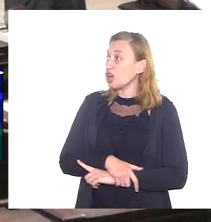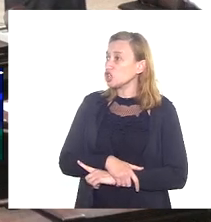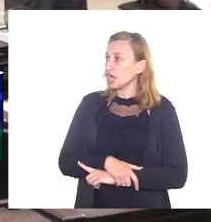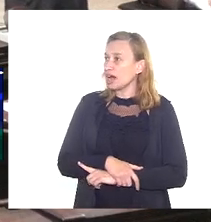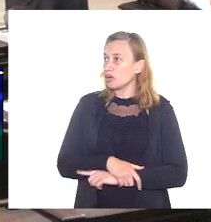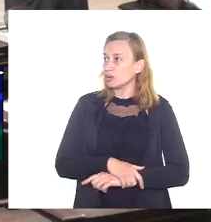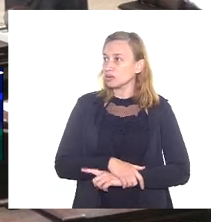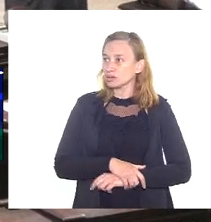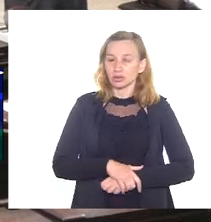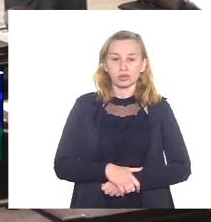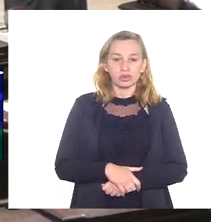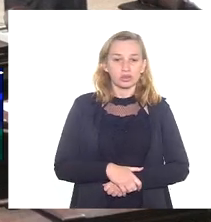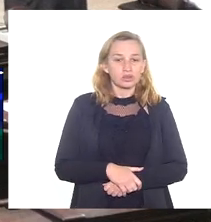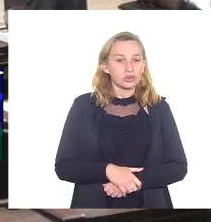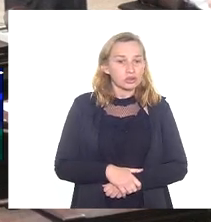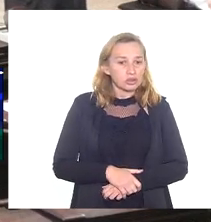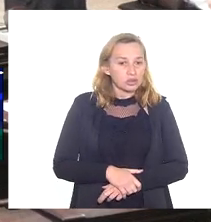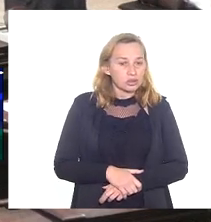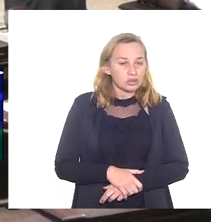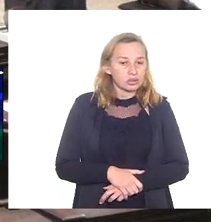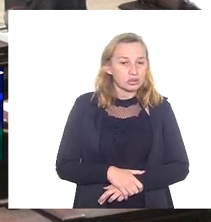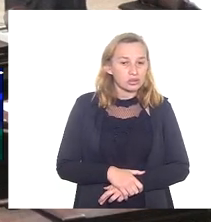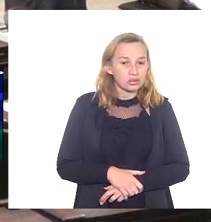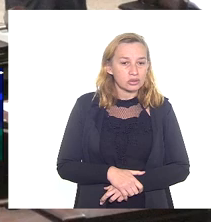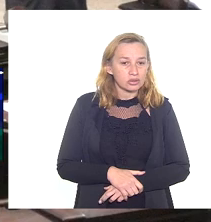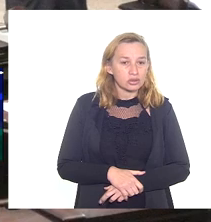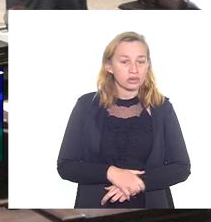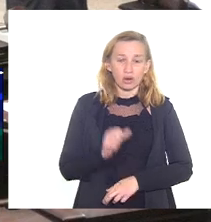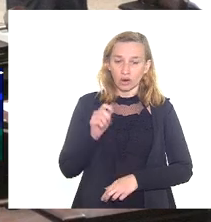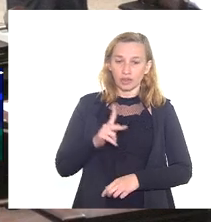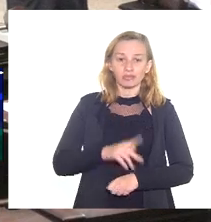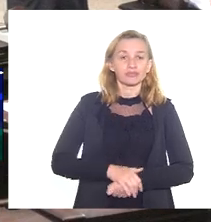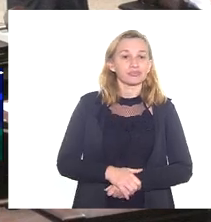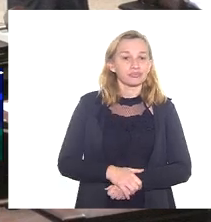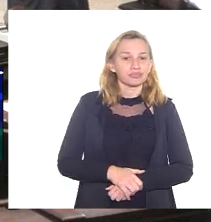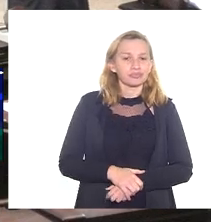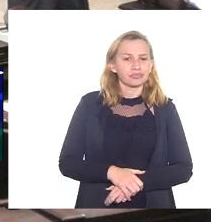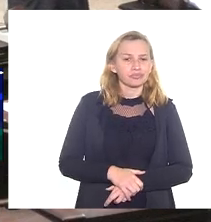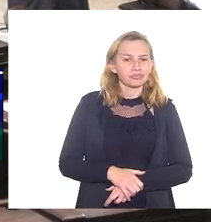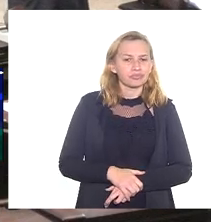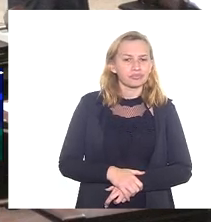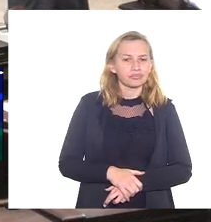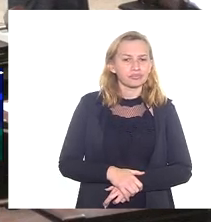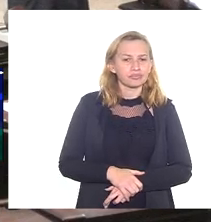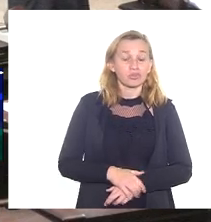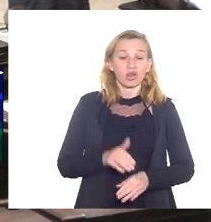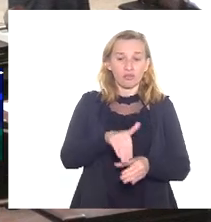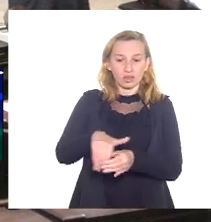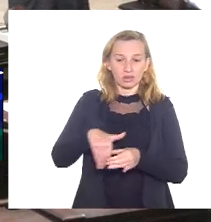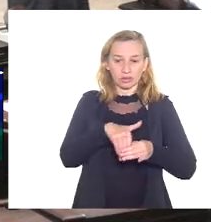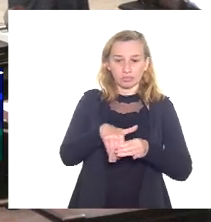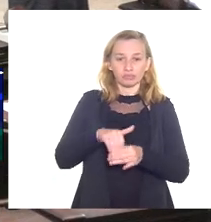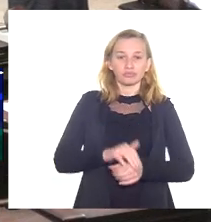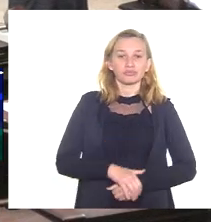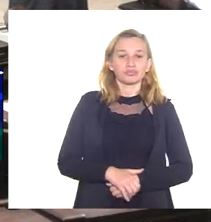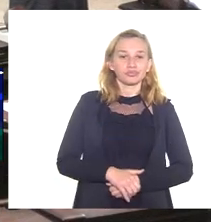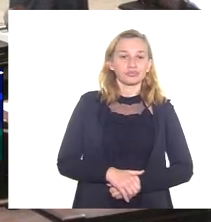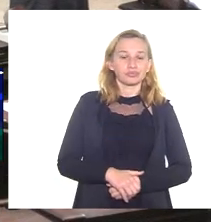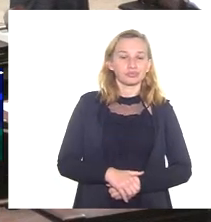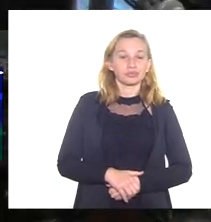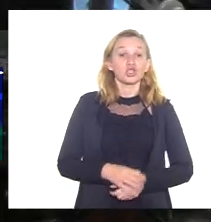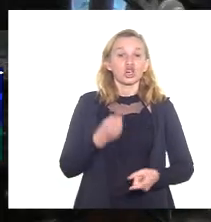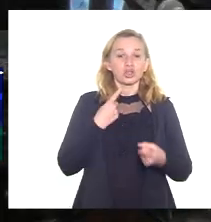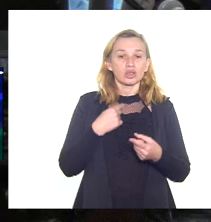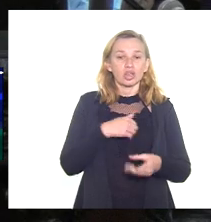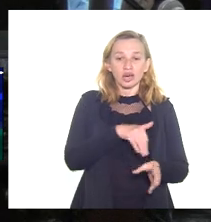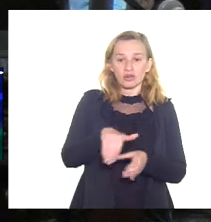Sobre o projeto, deputada enfermeira. Ok. Então, vamos à votação. Com os pareceres